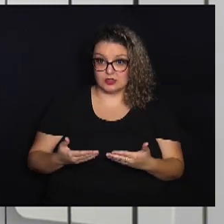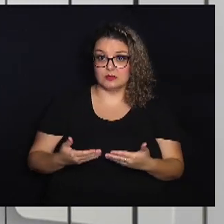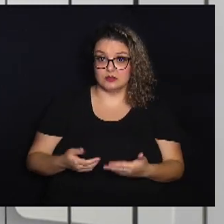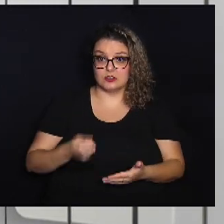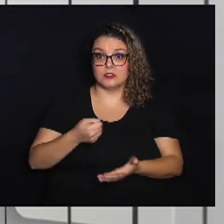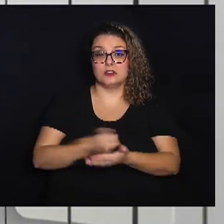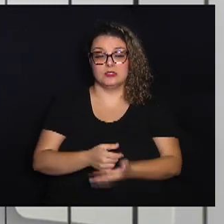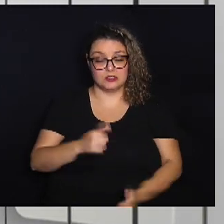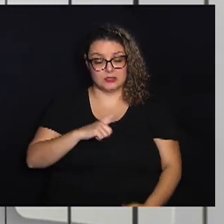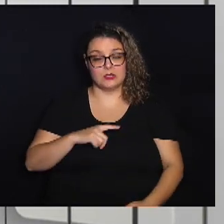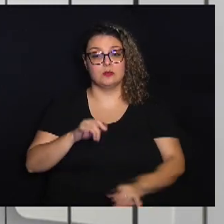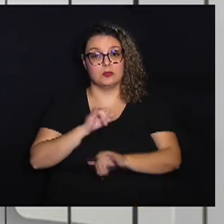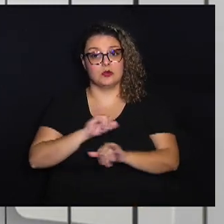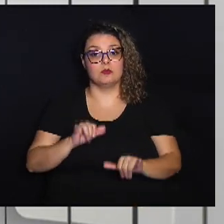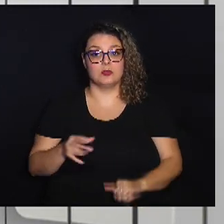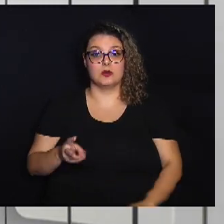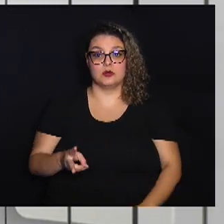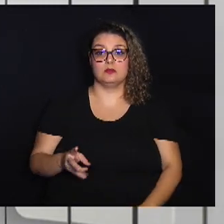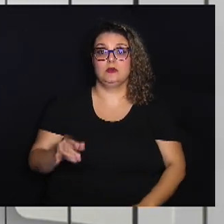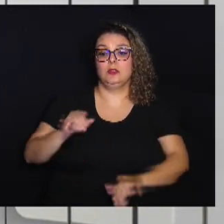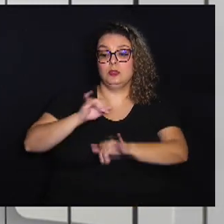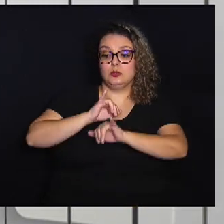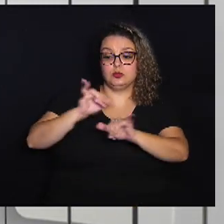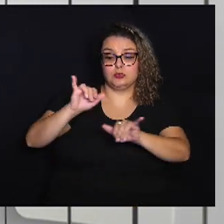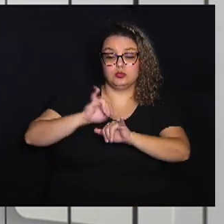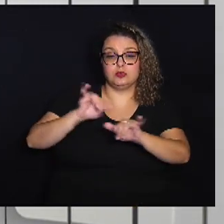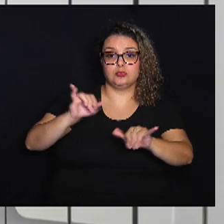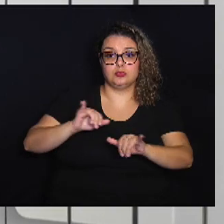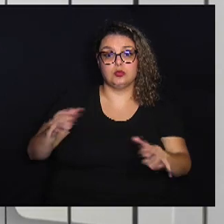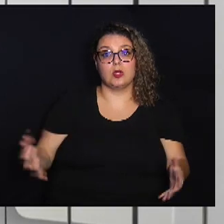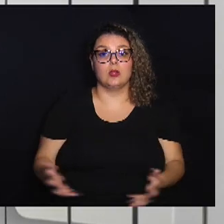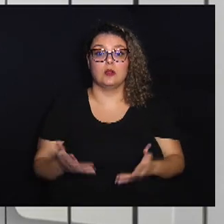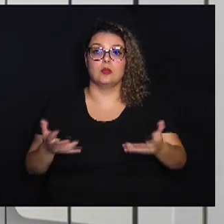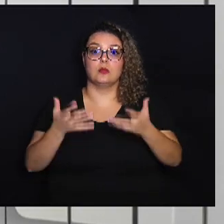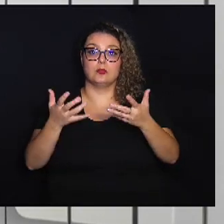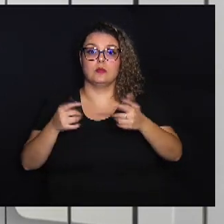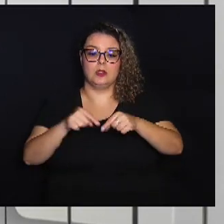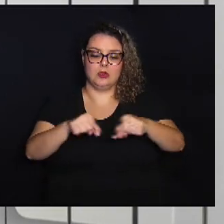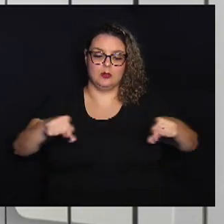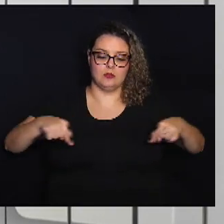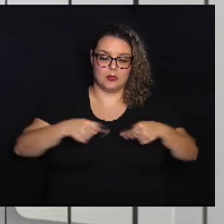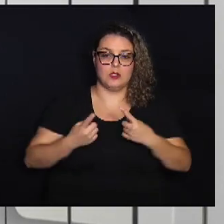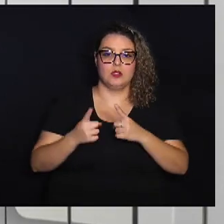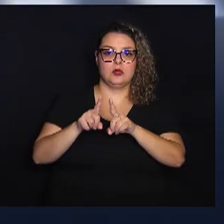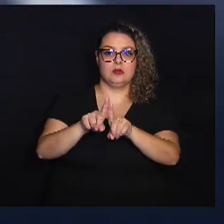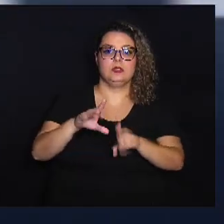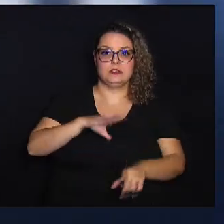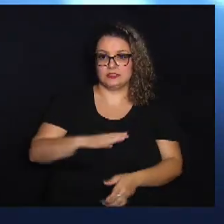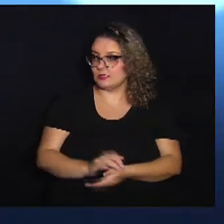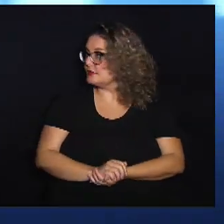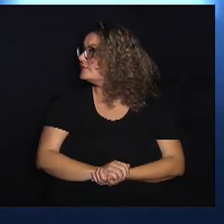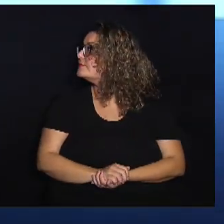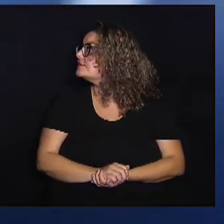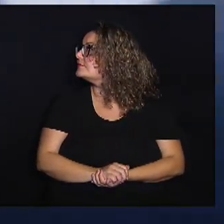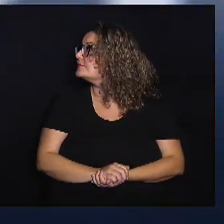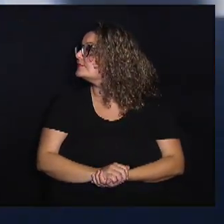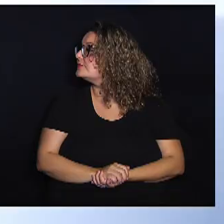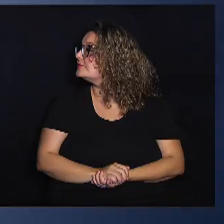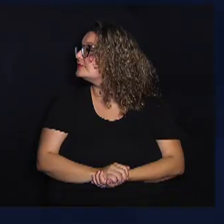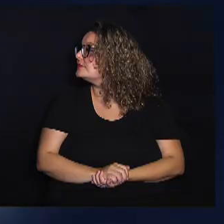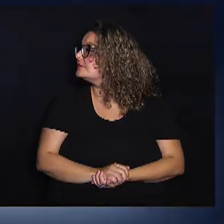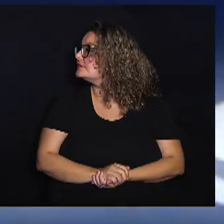uma campanha permanente de divulgação e incentivo ao salão parceiro na cidade.